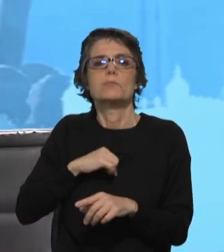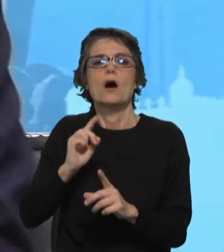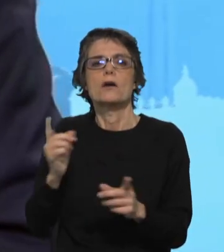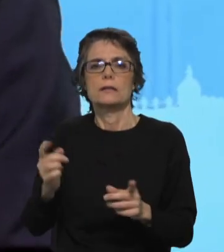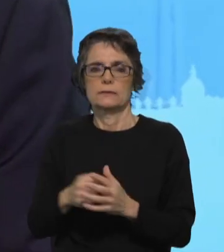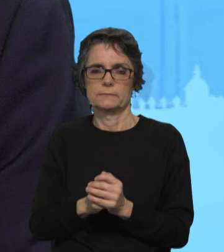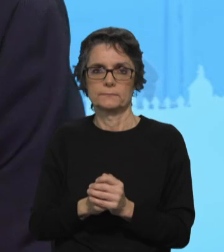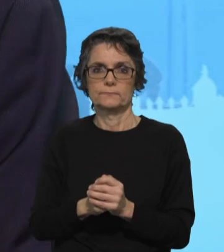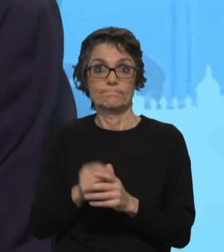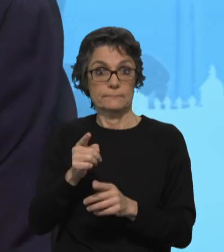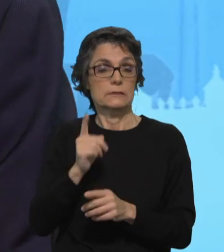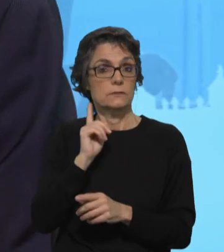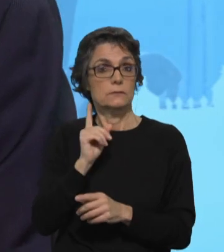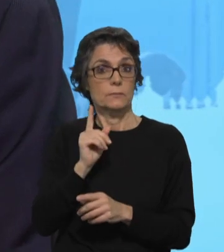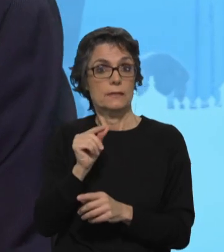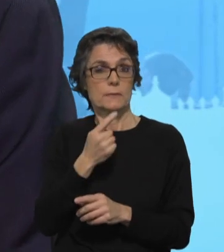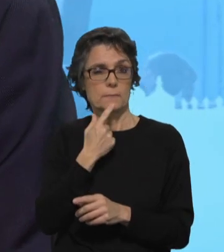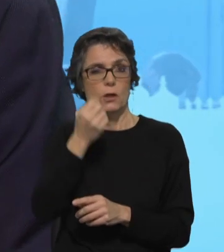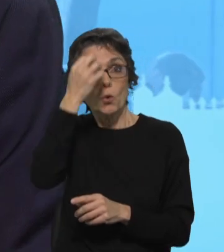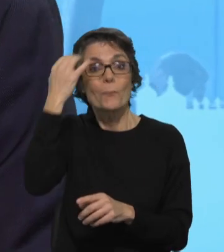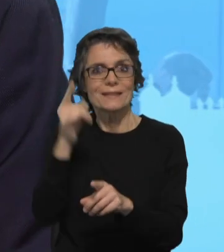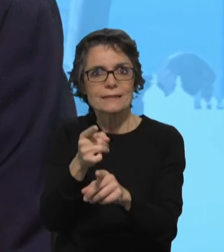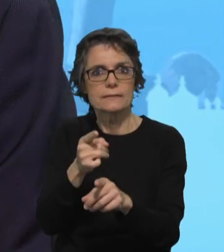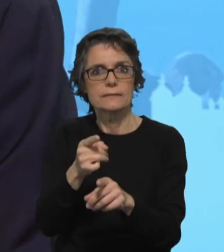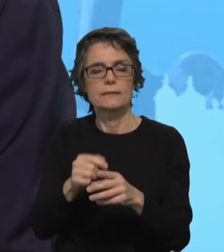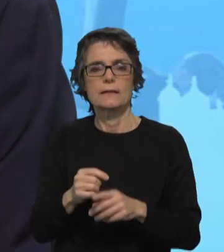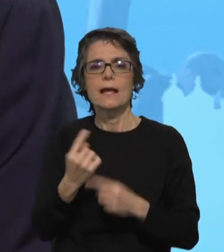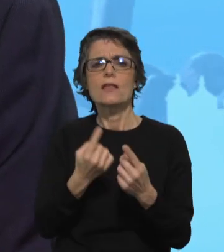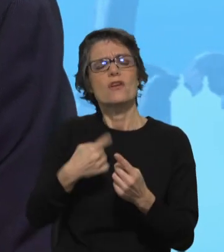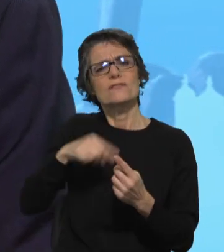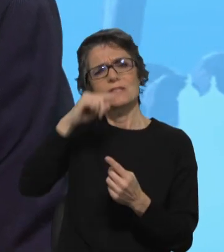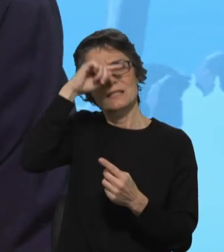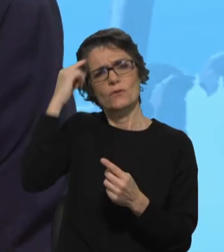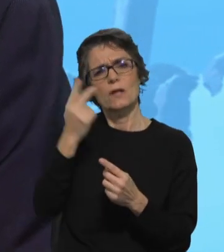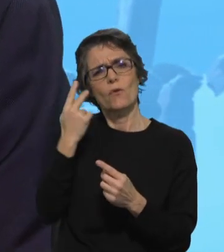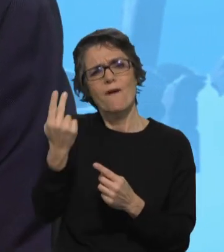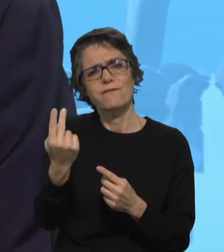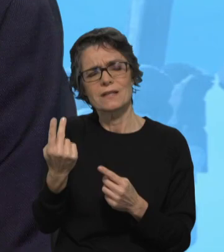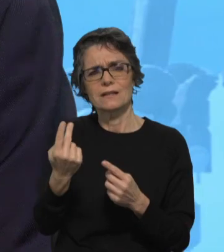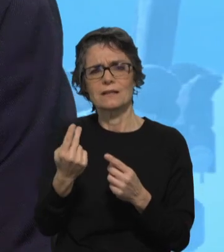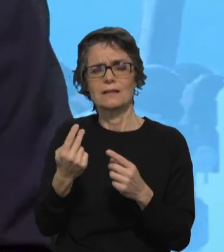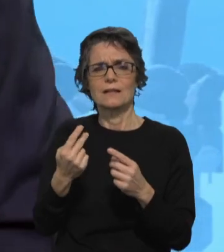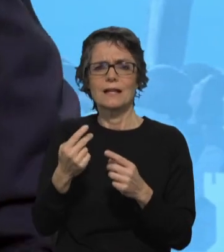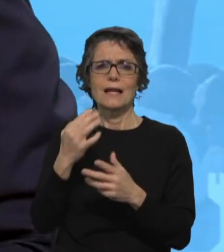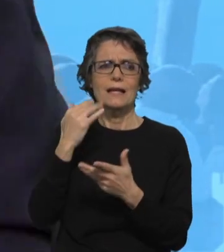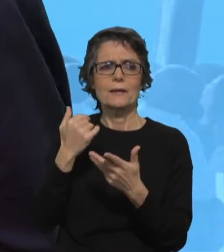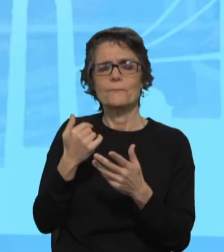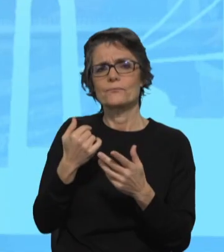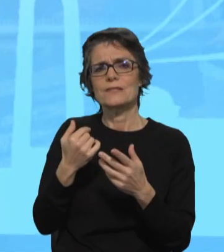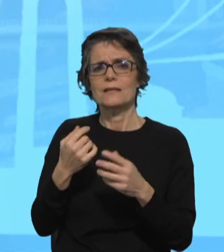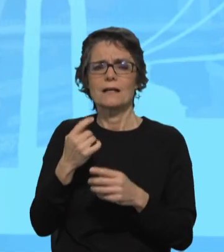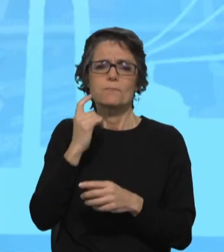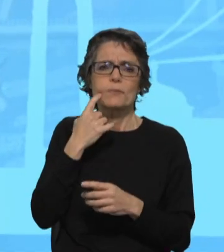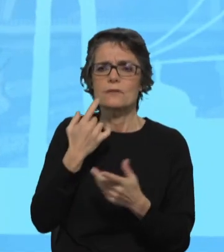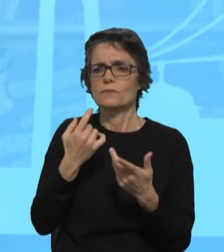piedade. E aí é a dificuldade que temos em dialogar com a vida e não com categorias da vida? Lígia, a dificuldade